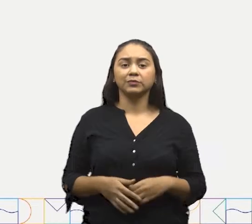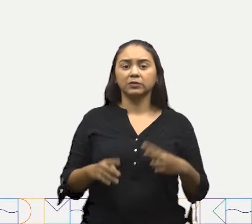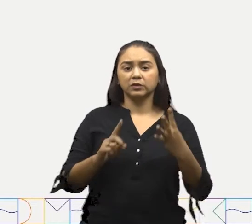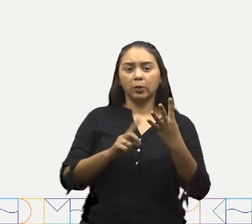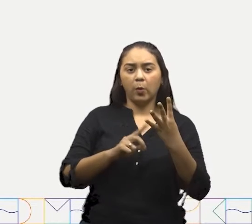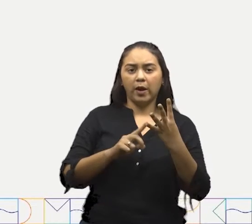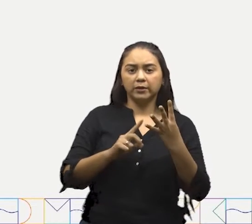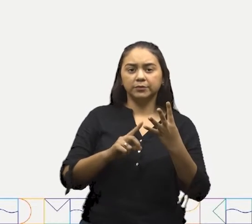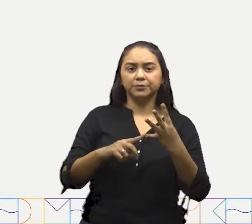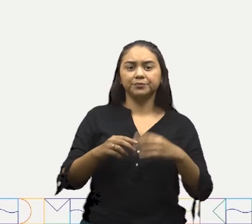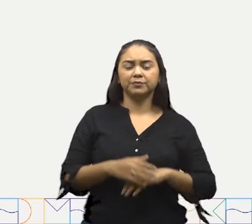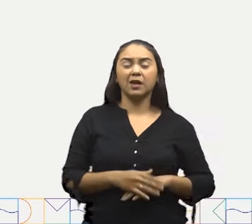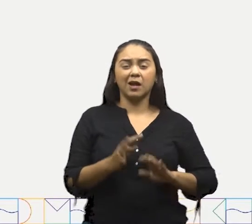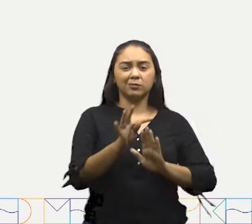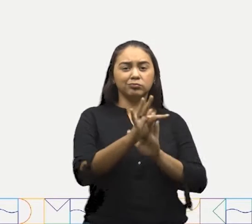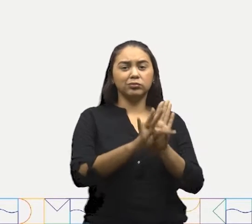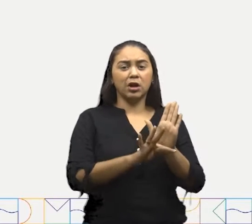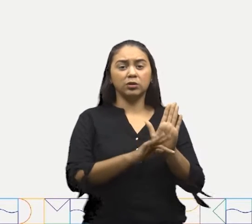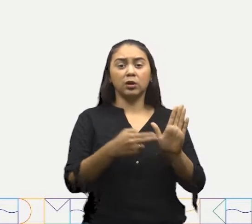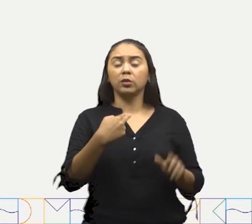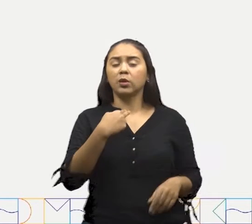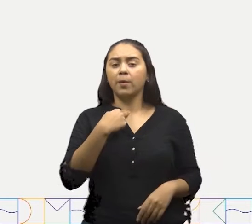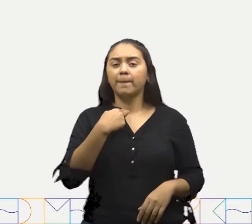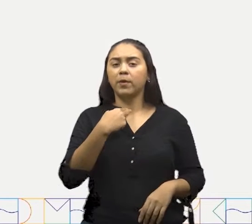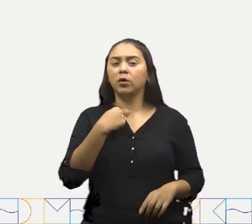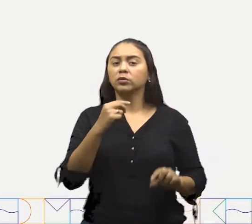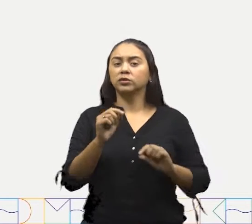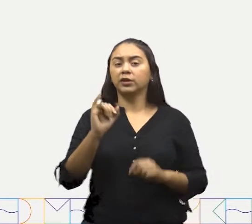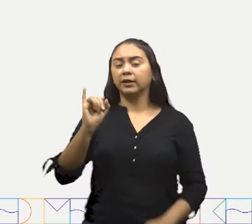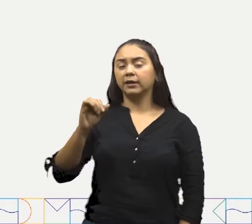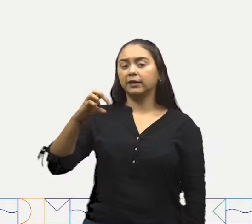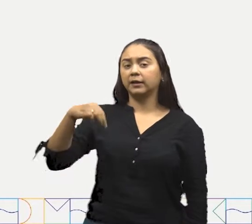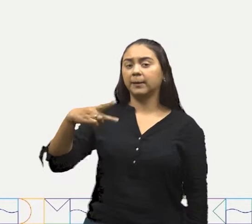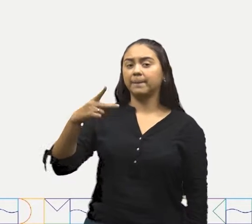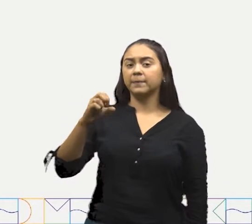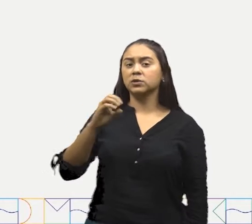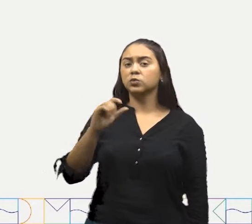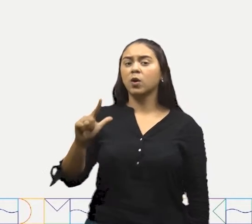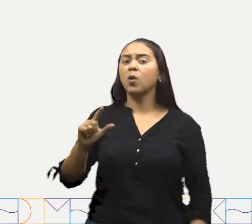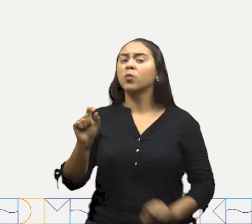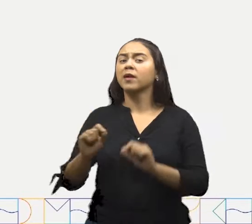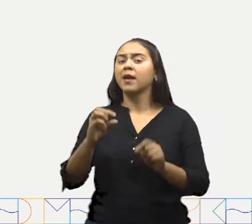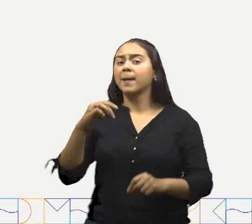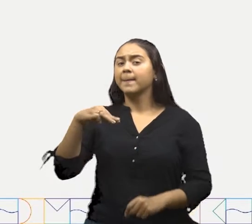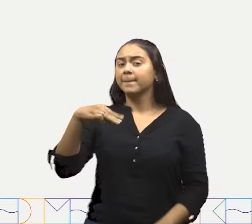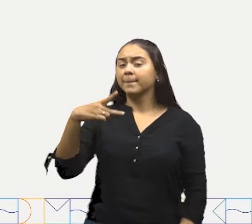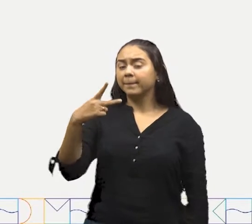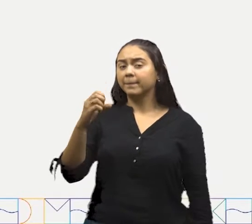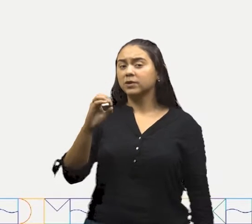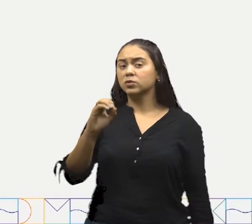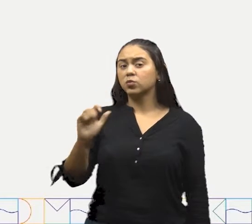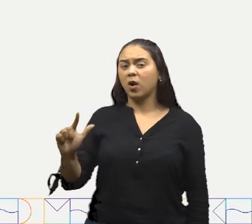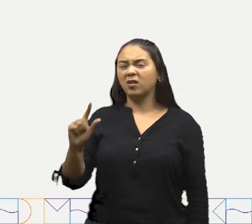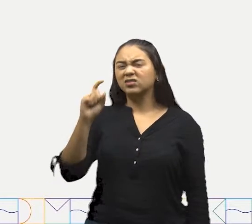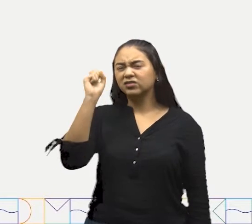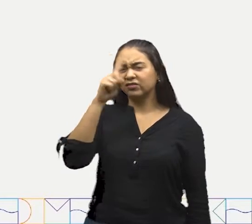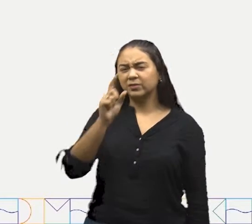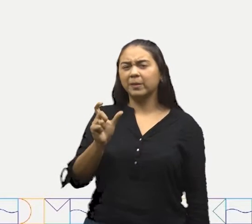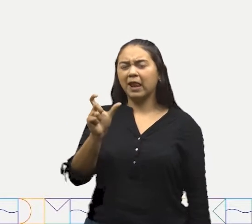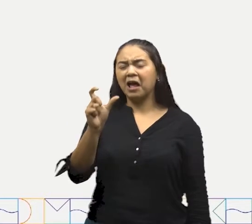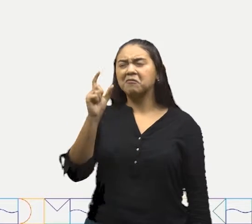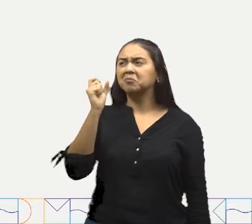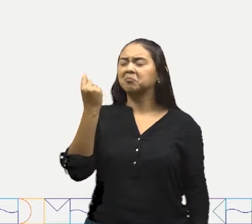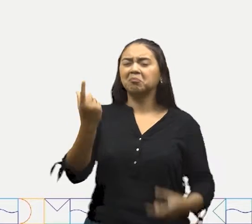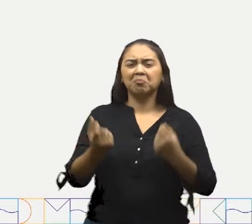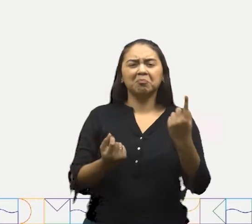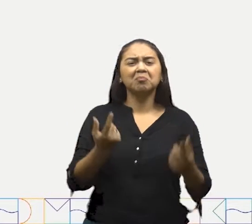4. Texto impessoal. Você sabe o que significa impessoal? É uma palavra um bocado difícil de se